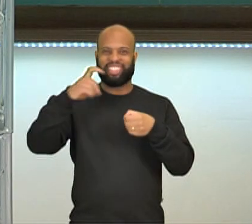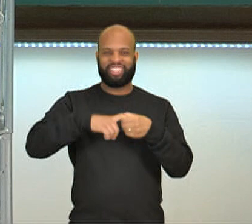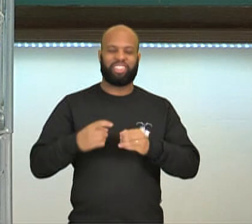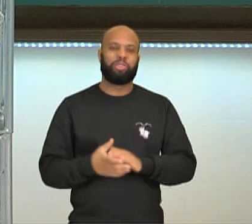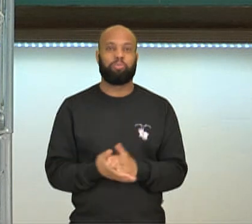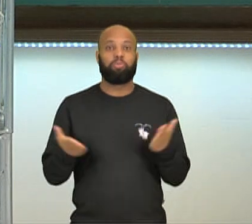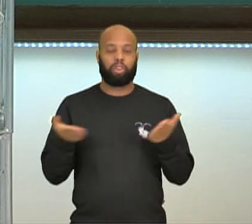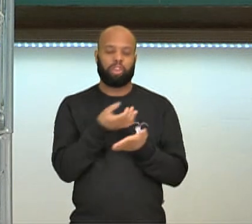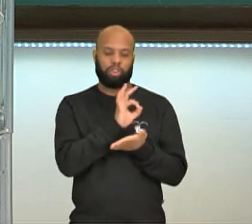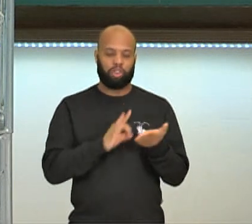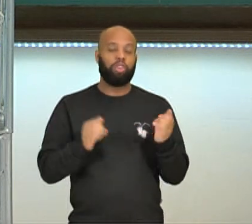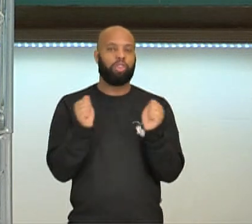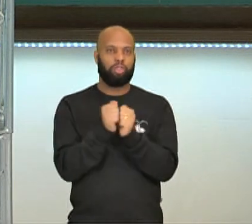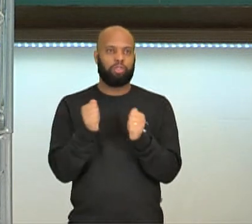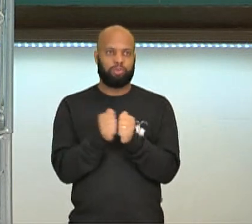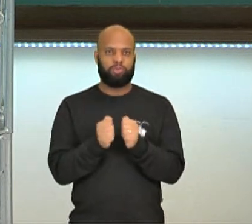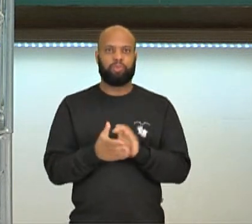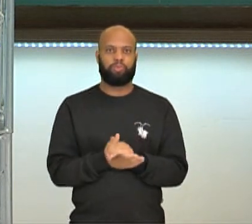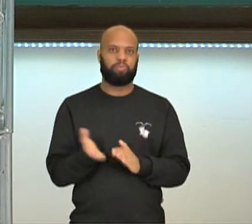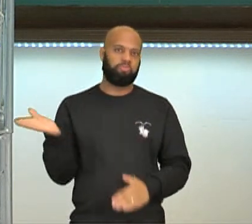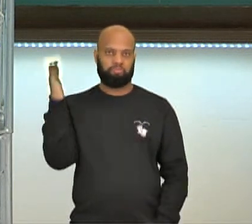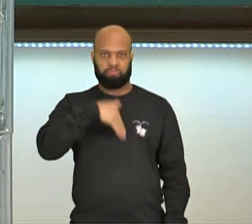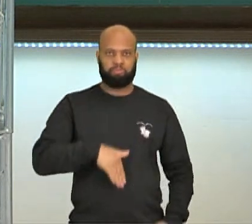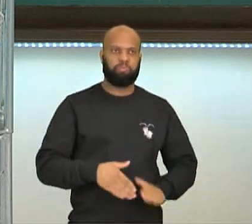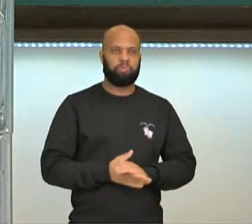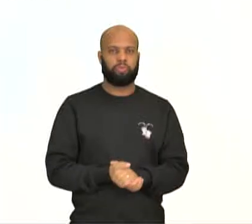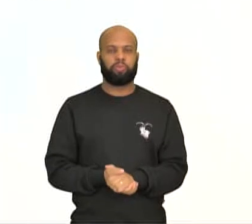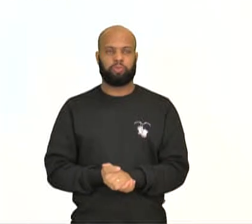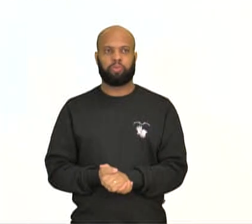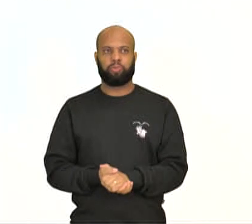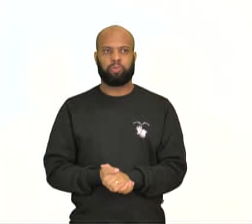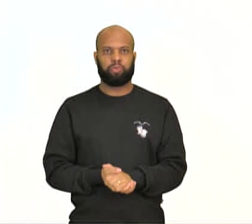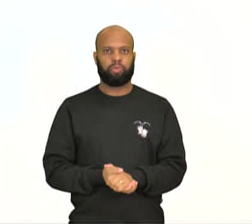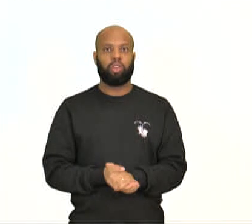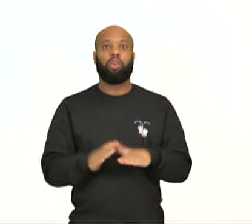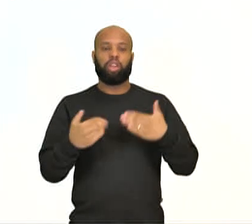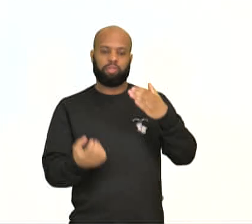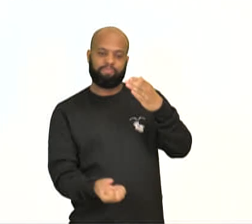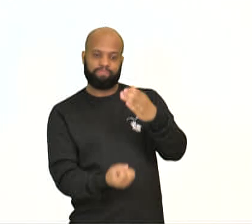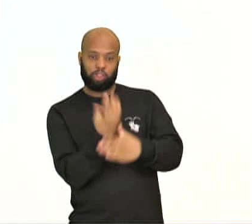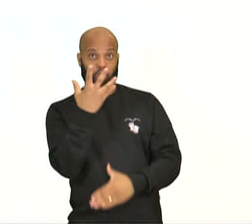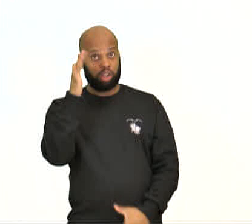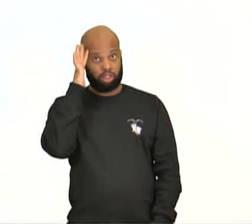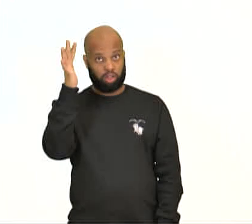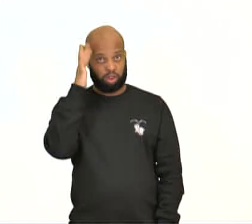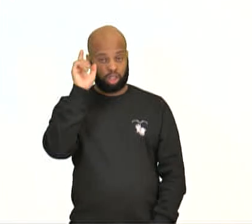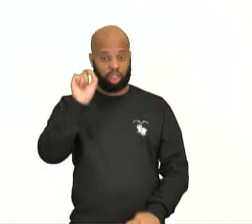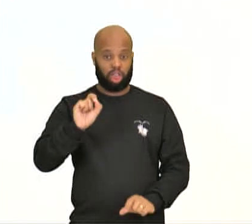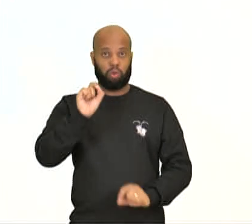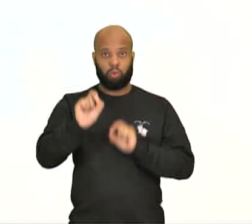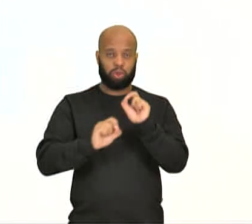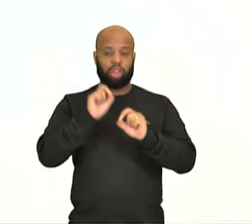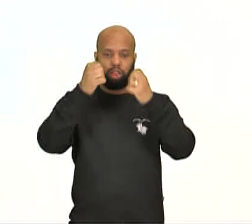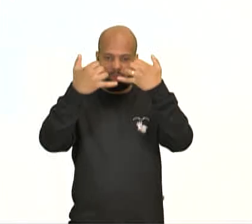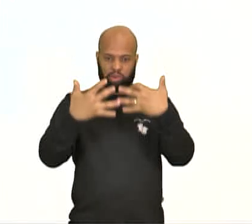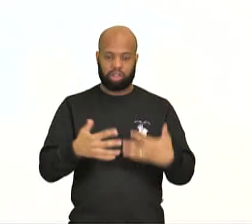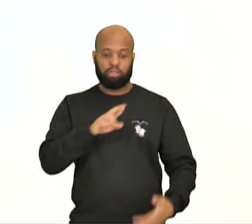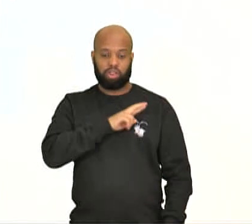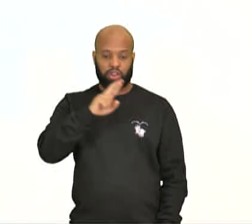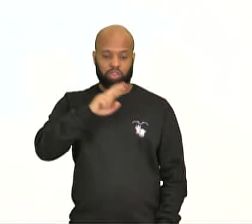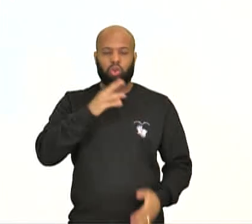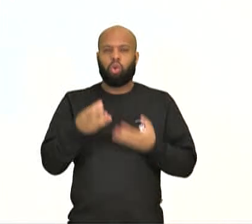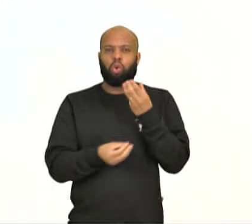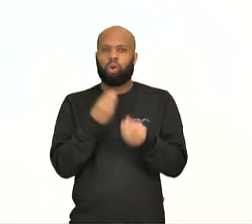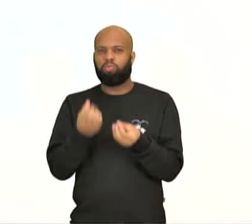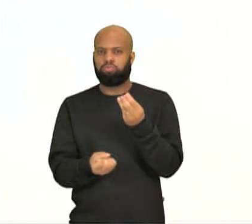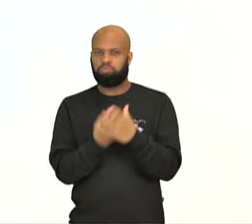Voltei! Vamos corrigir juntos essa? Embarque, vamos lá. O criacionismo é uma explicação religiosa sobre a criação